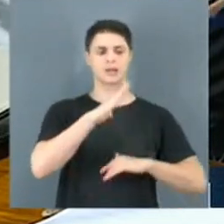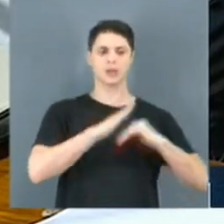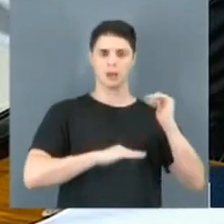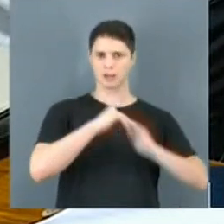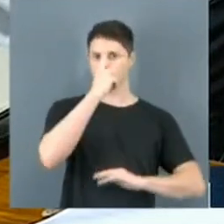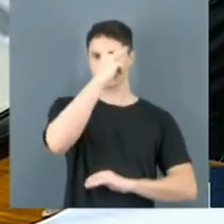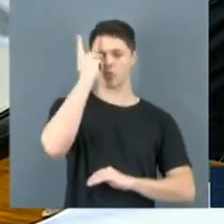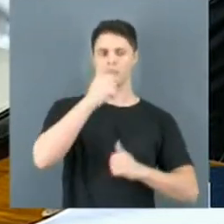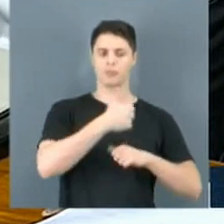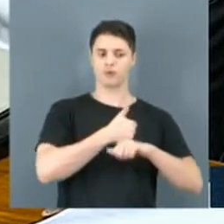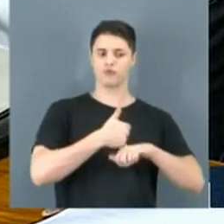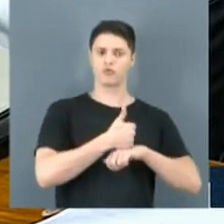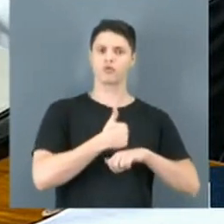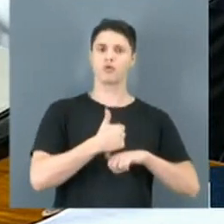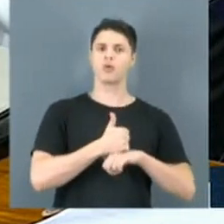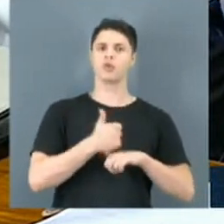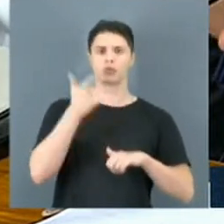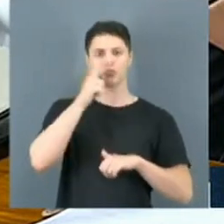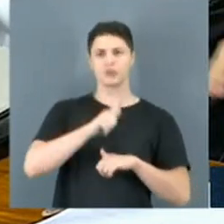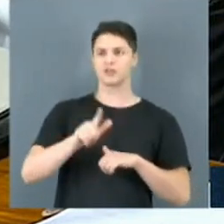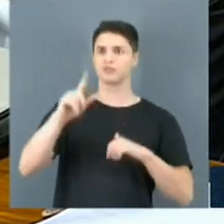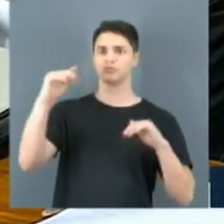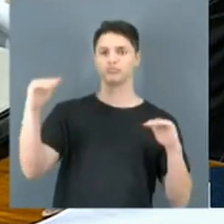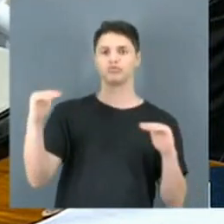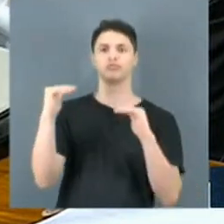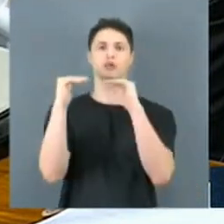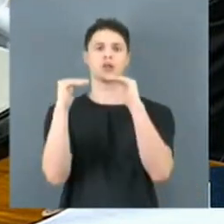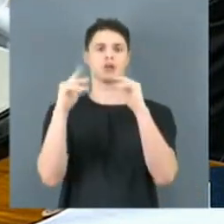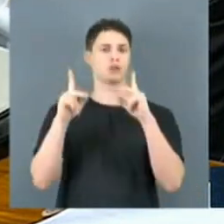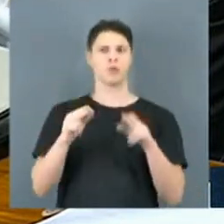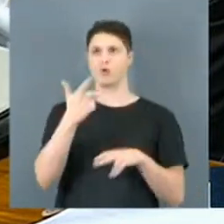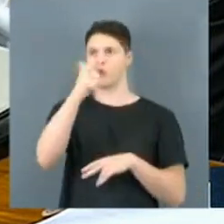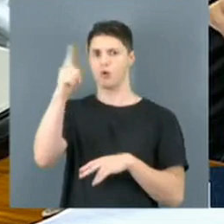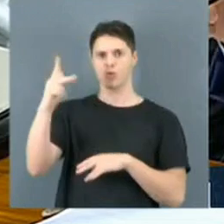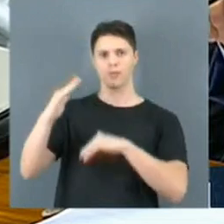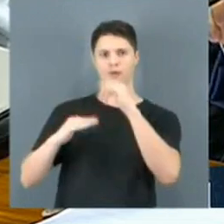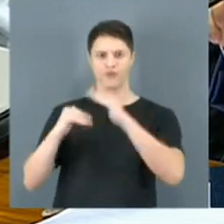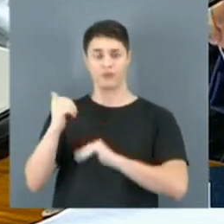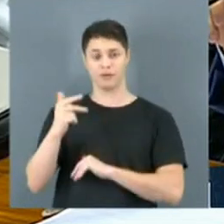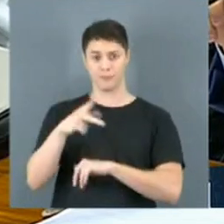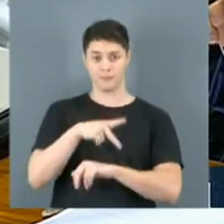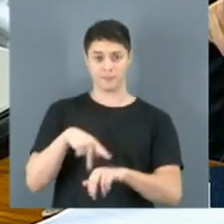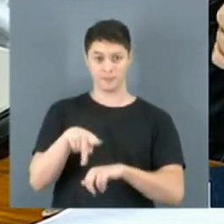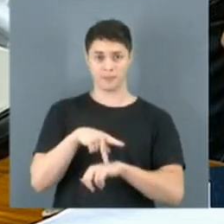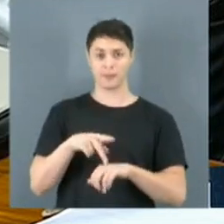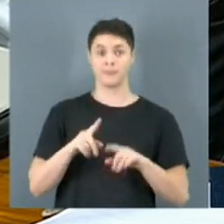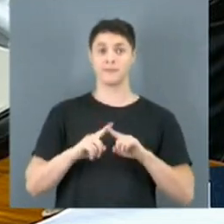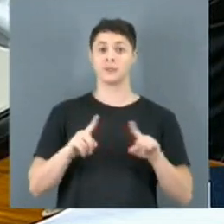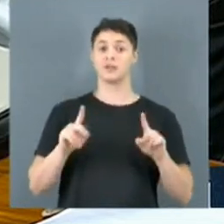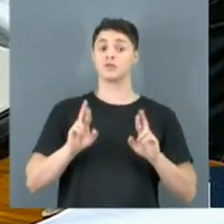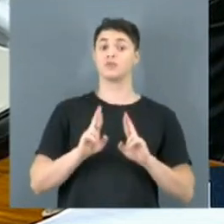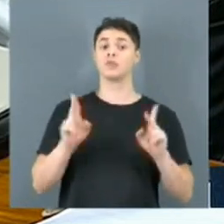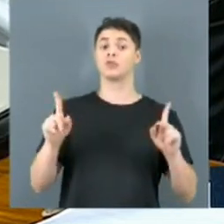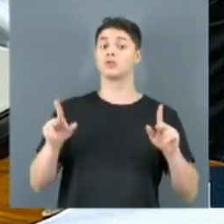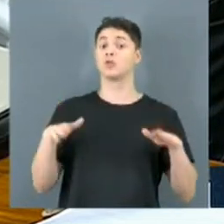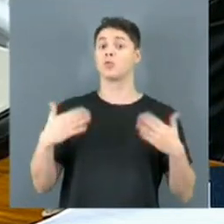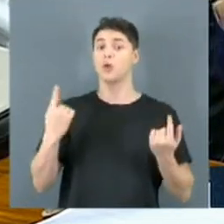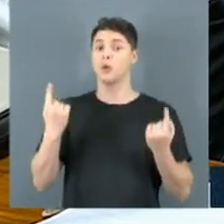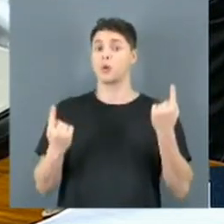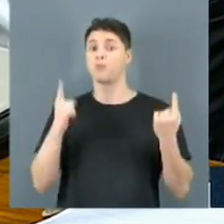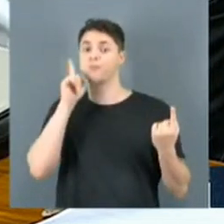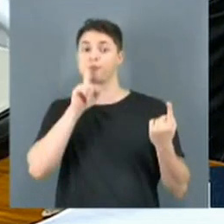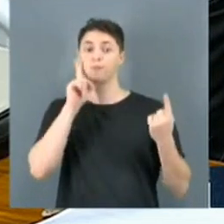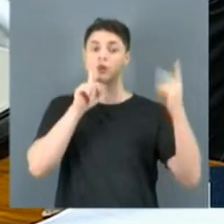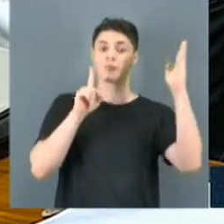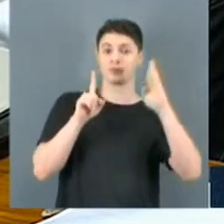de disputar com um talento americano, chinês, etc. Agora, a diferença entre o Brasil e os Estados Unidos é que, nos Estados Unidos, no